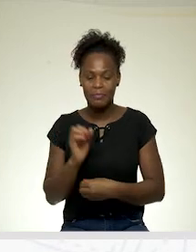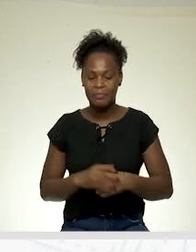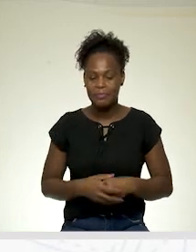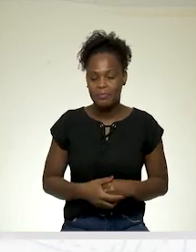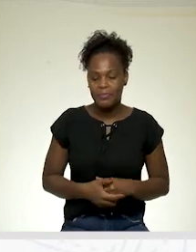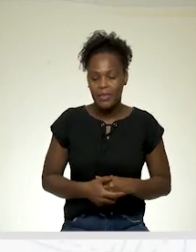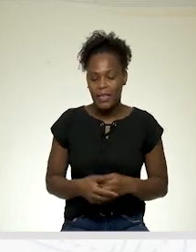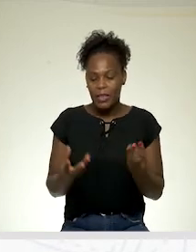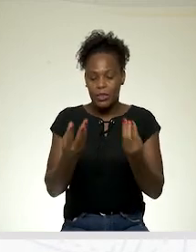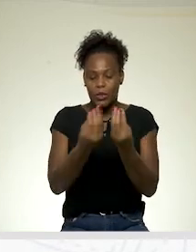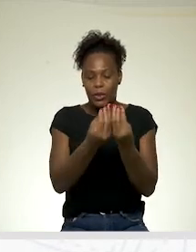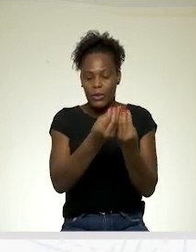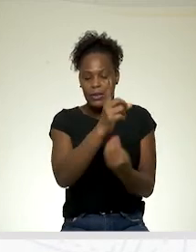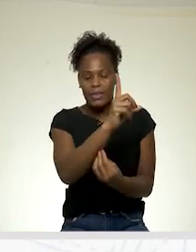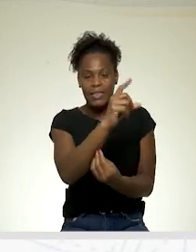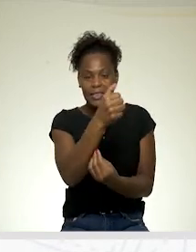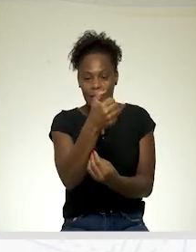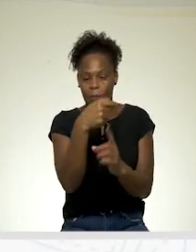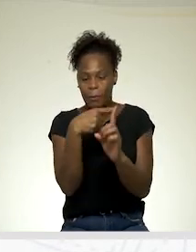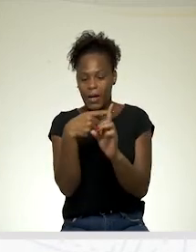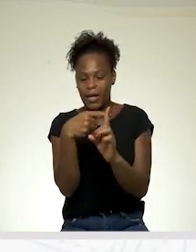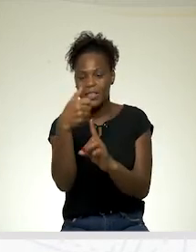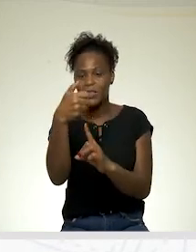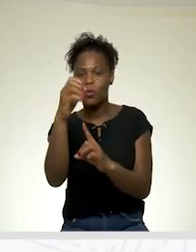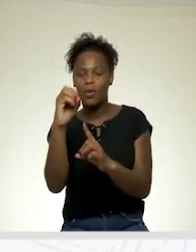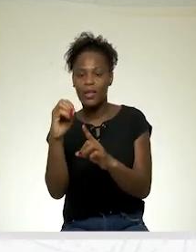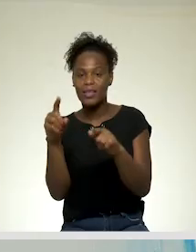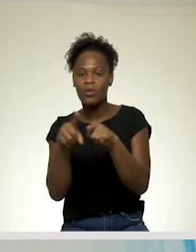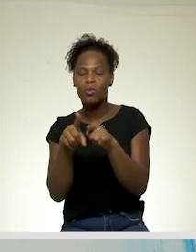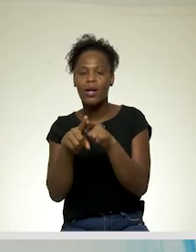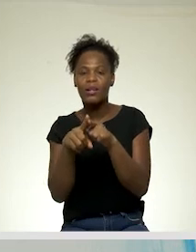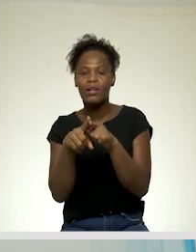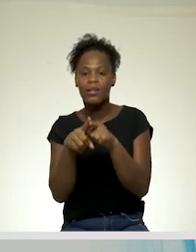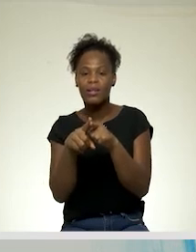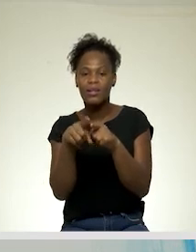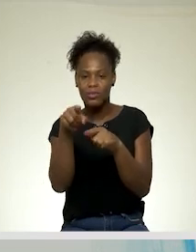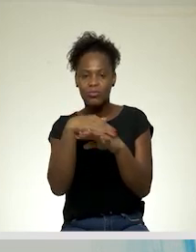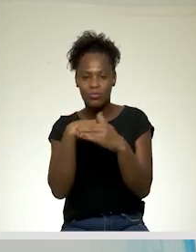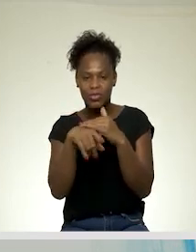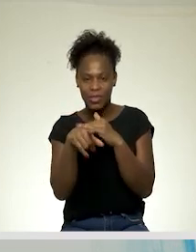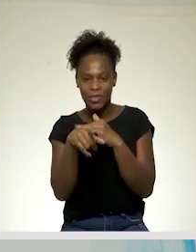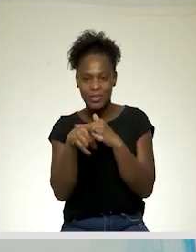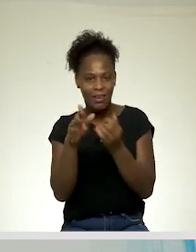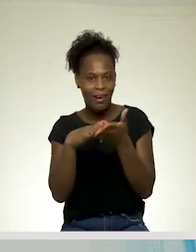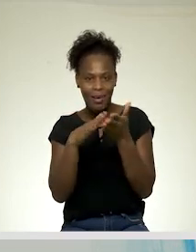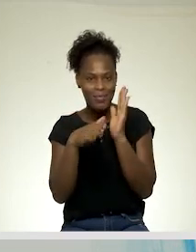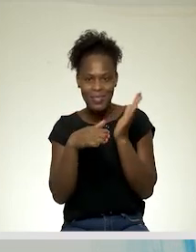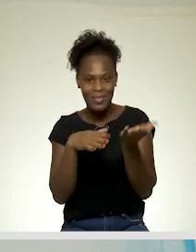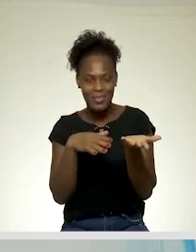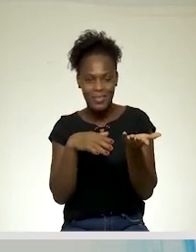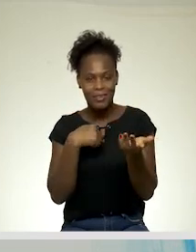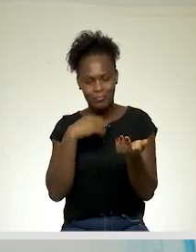C. A soma de 65 mais 50, vocês fizeram isso